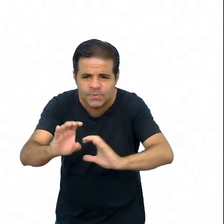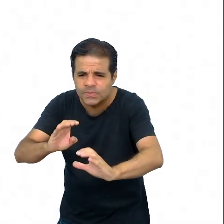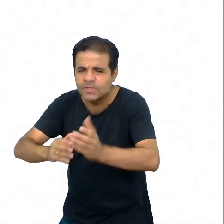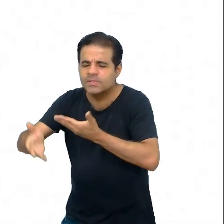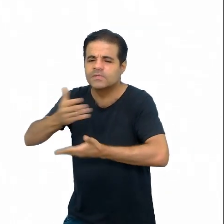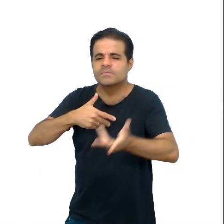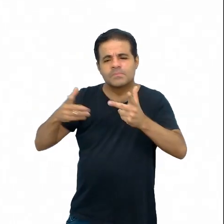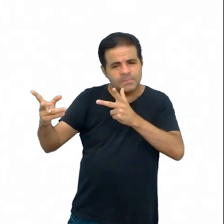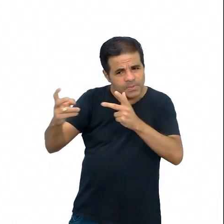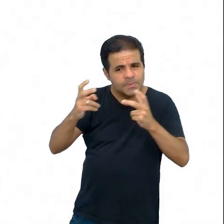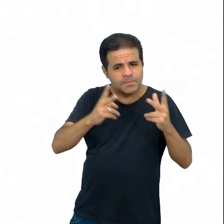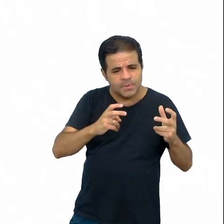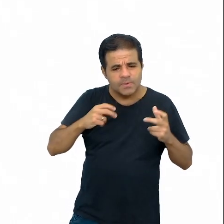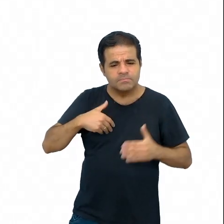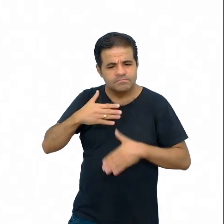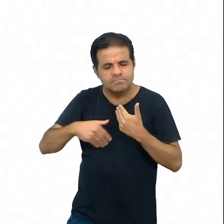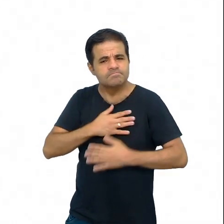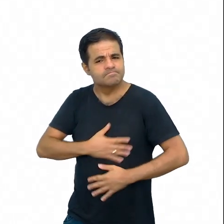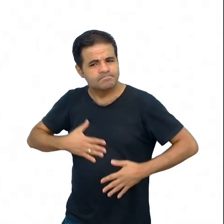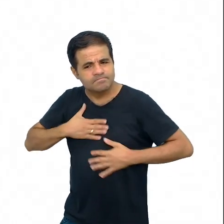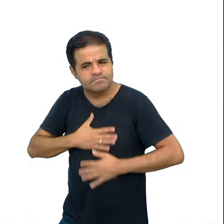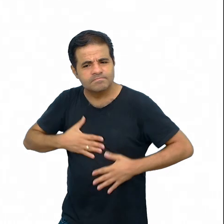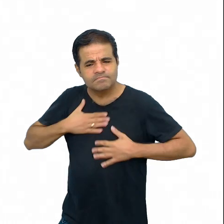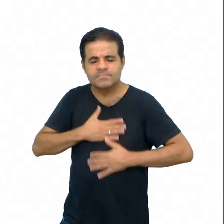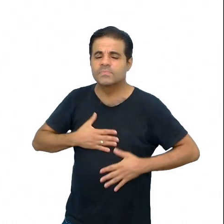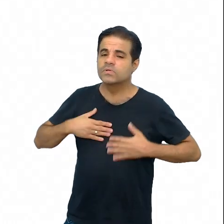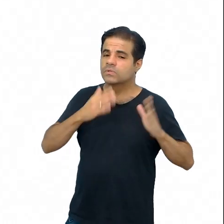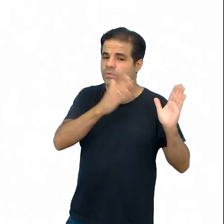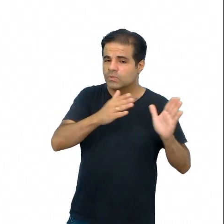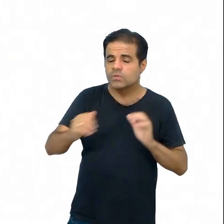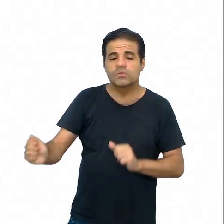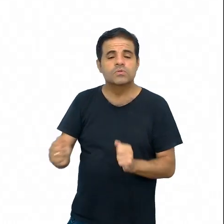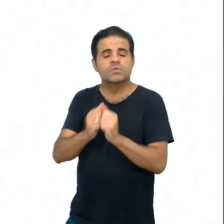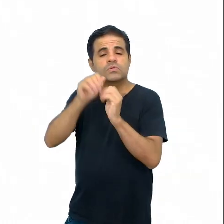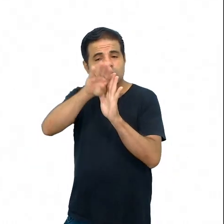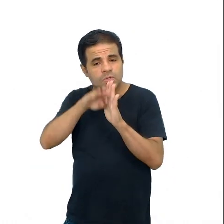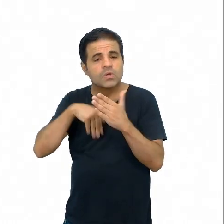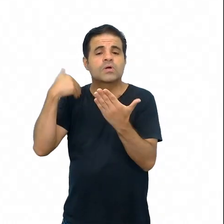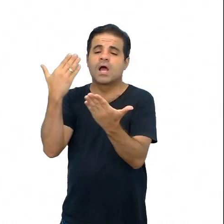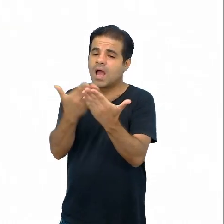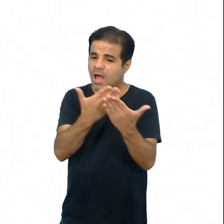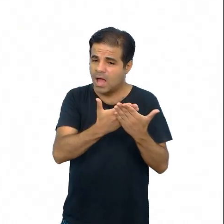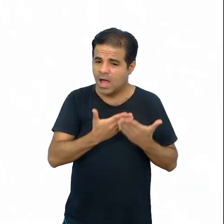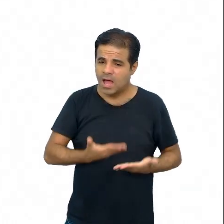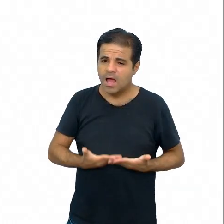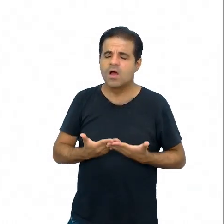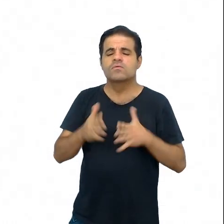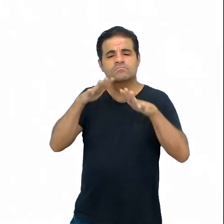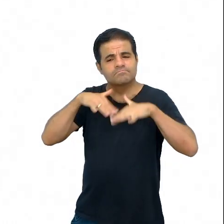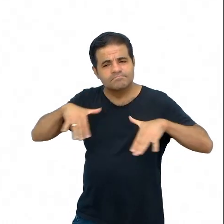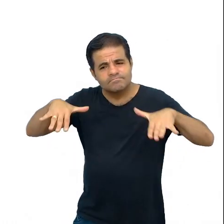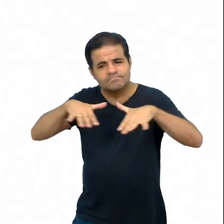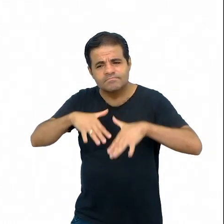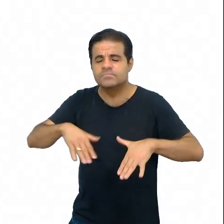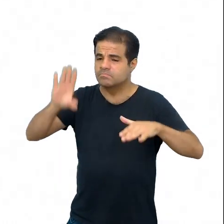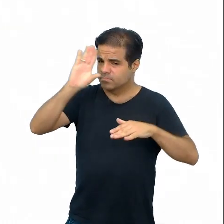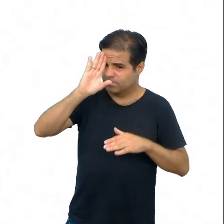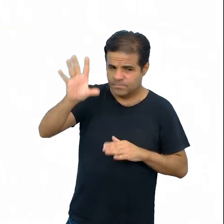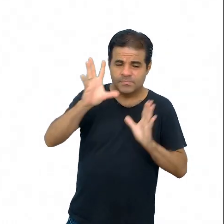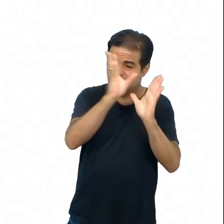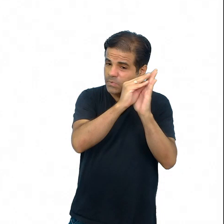circulação e recepção, apreciação e réplica, o conjunto de aulas privilegiam a oralidade,